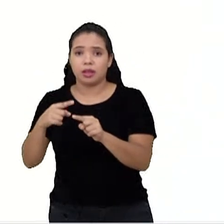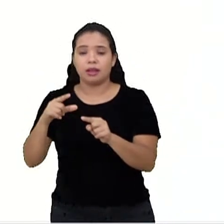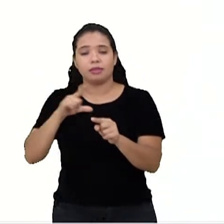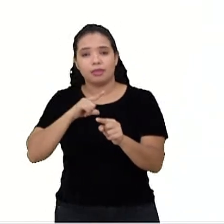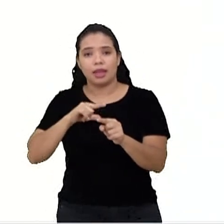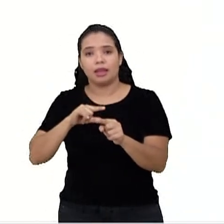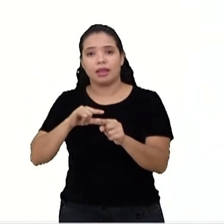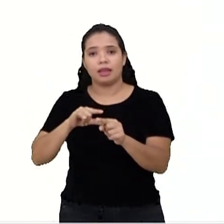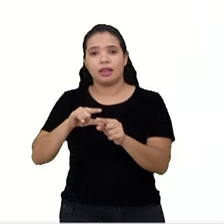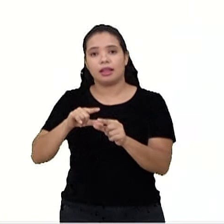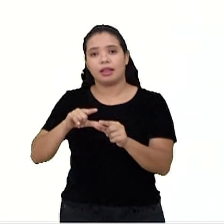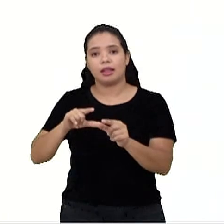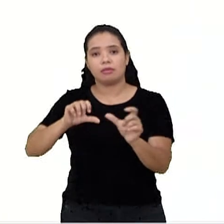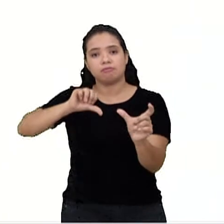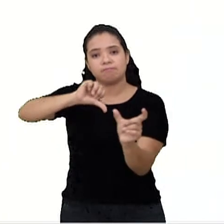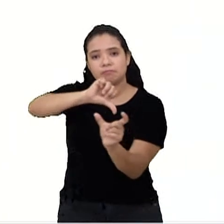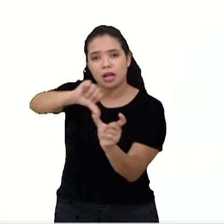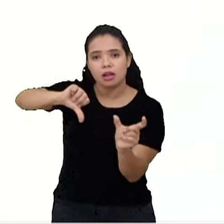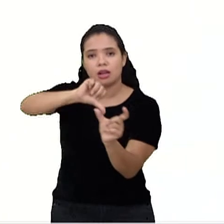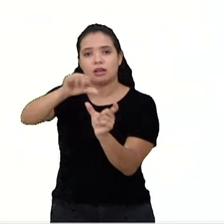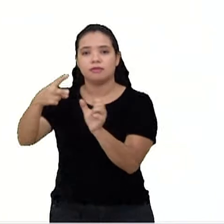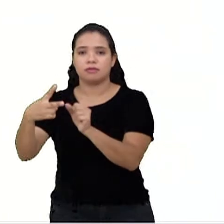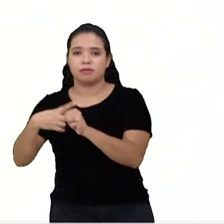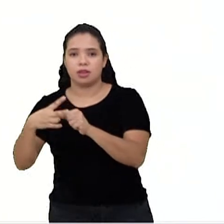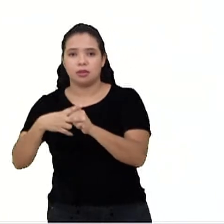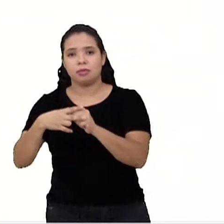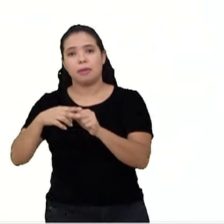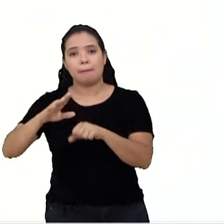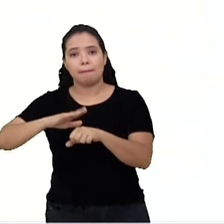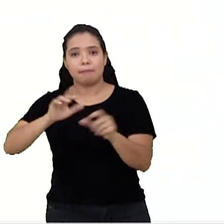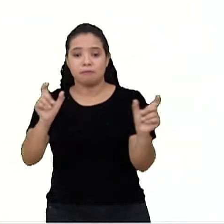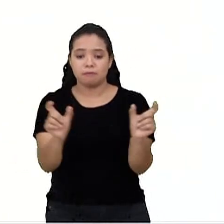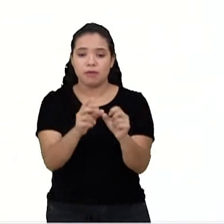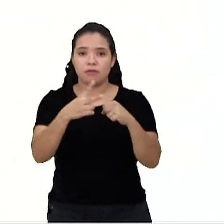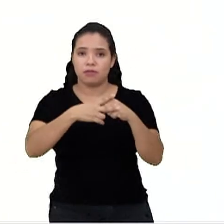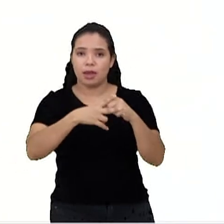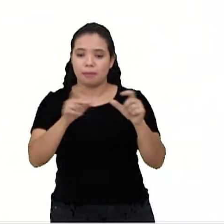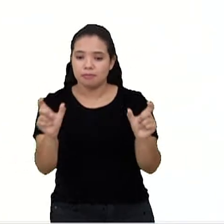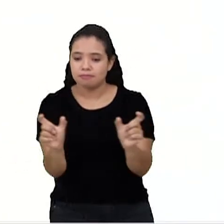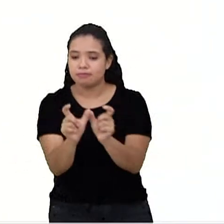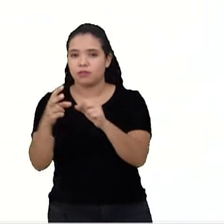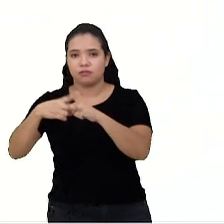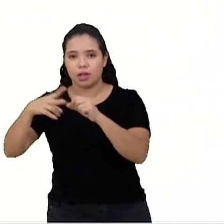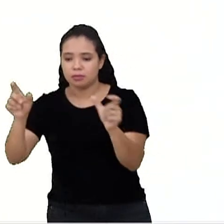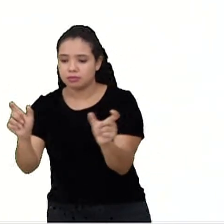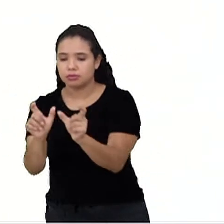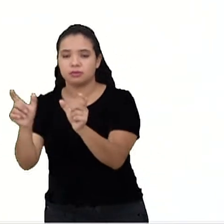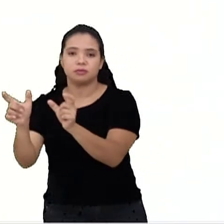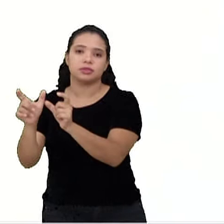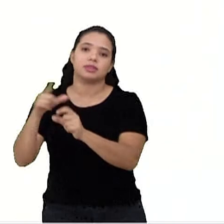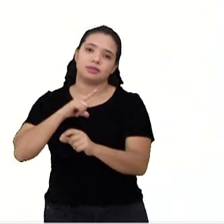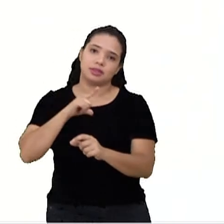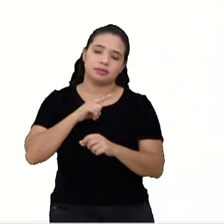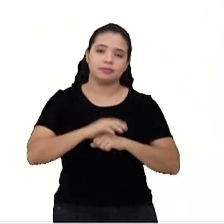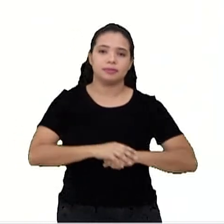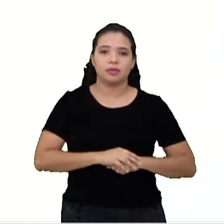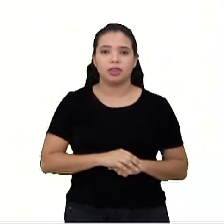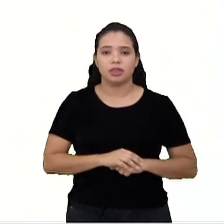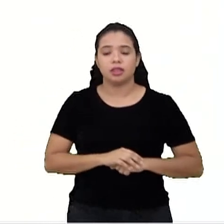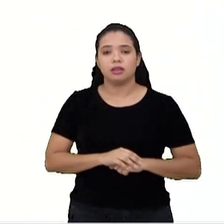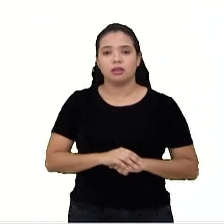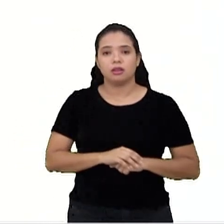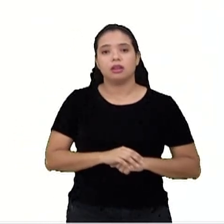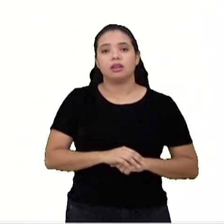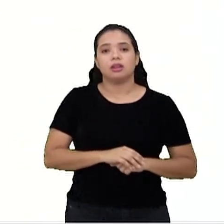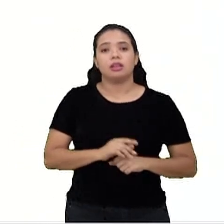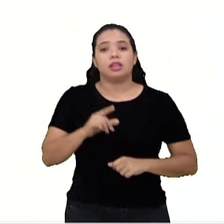locução verbal e tem mais de um verbo também. Vamos entrar, locução verbal, um